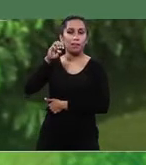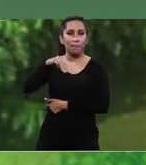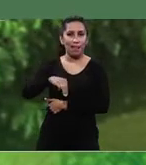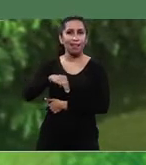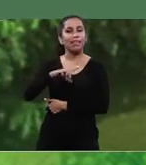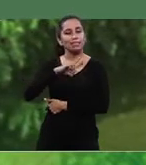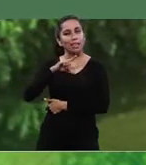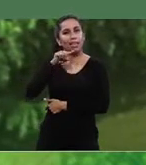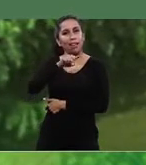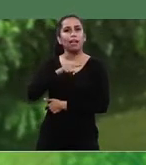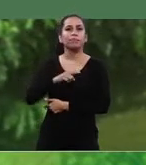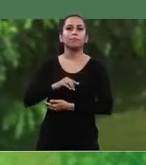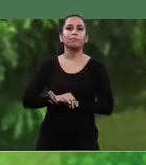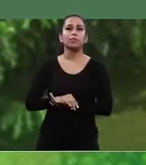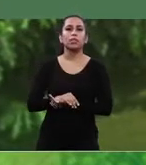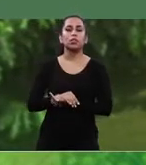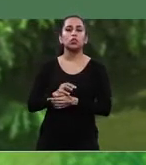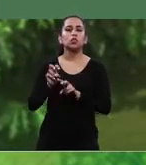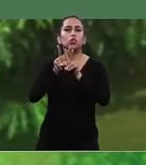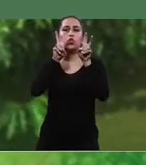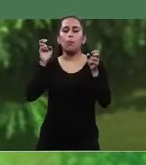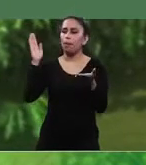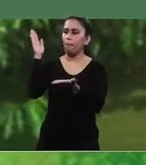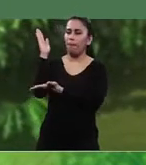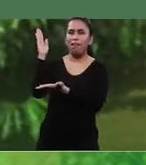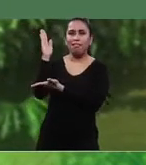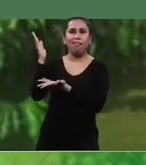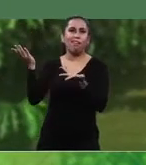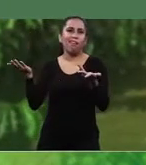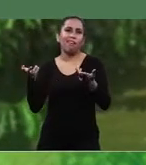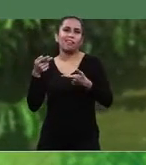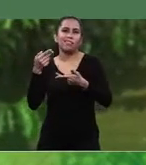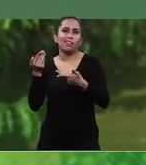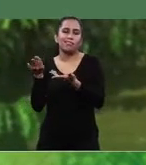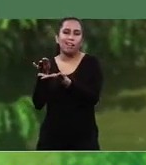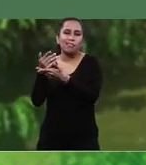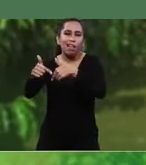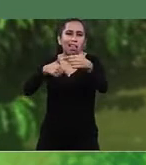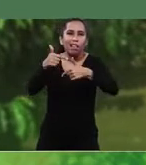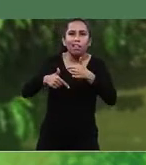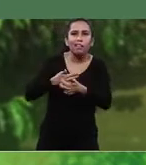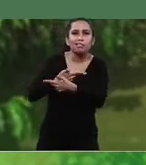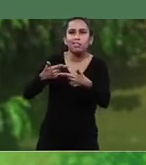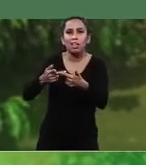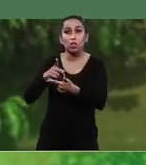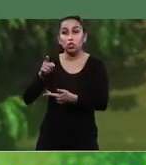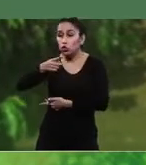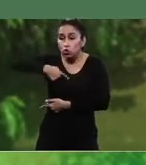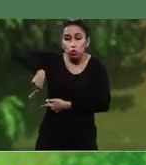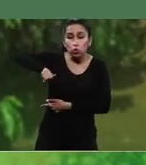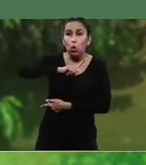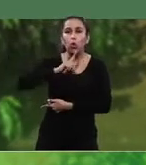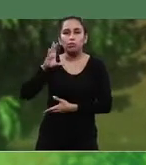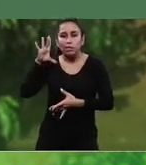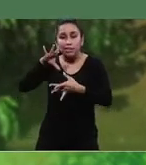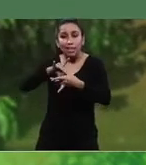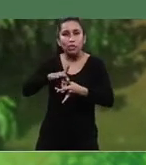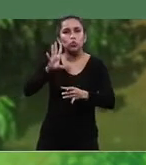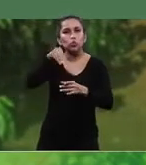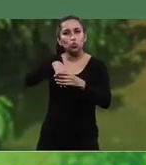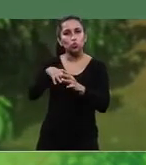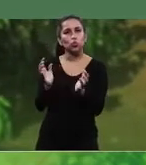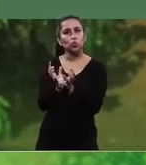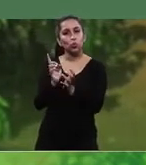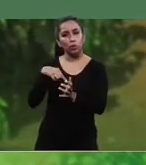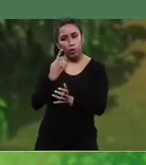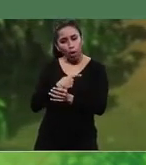madeiras mais brutas ou madeiras com mais processamento, eles todas estão nesse grande grupamento que a gente fez.